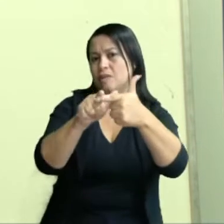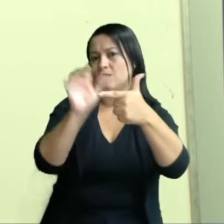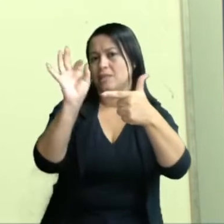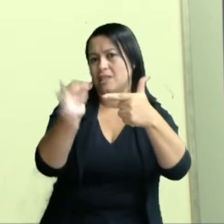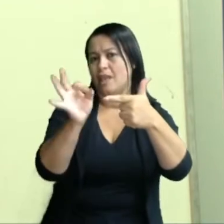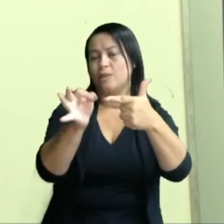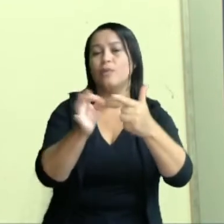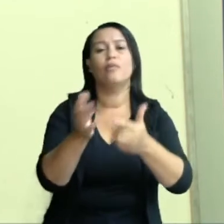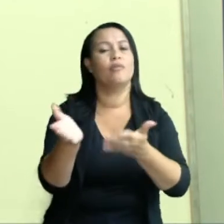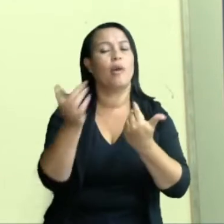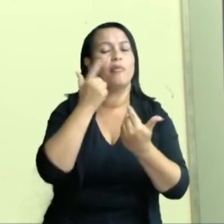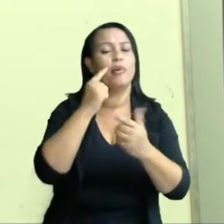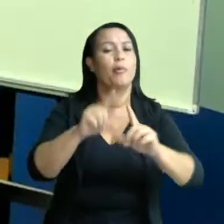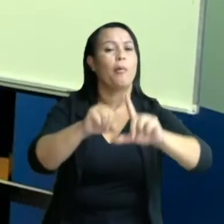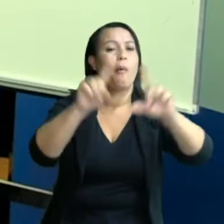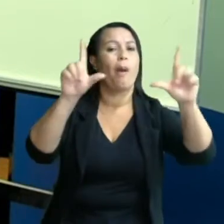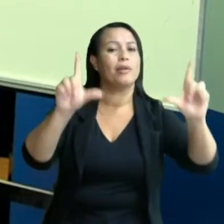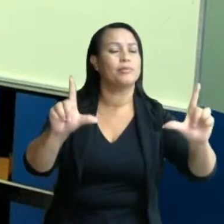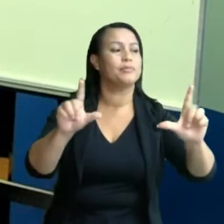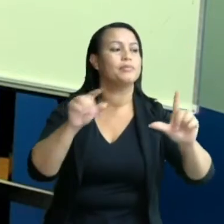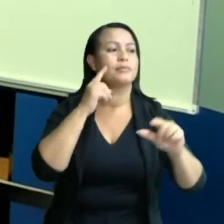tá certo? Vamos para o quadro.